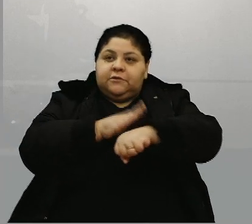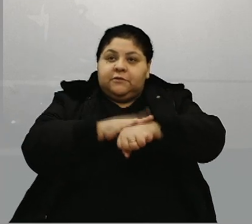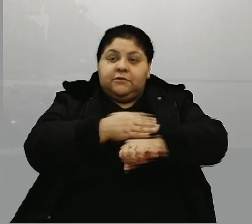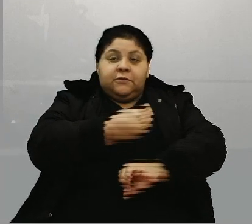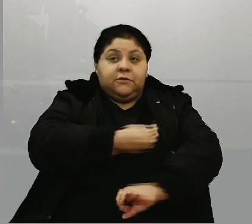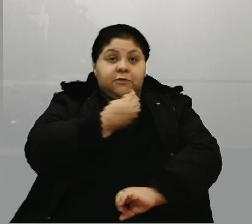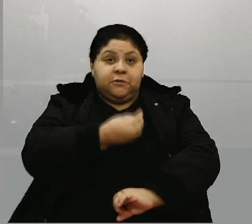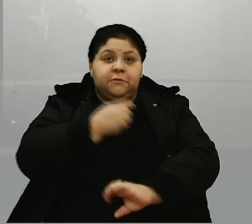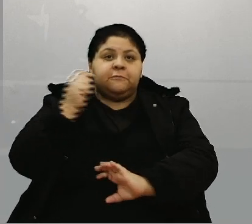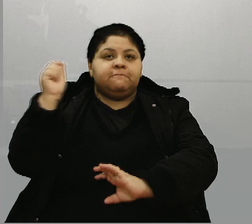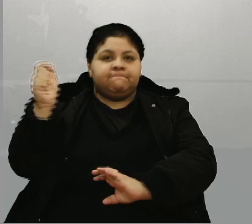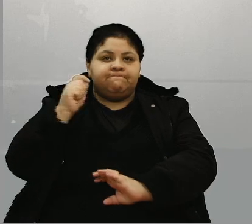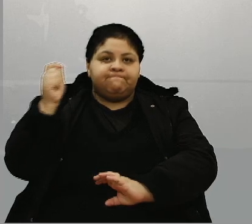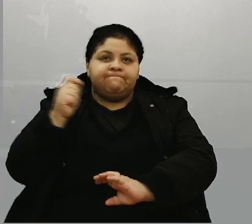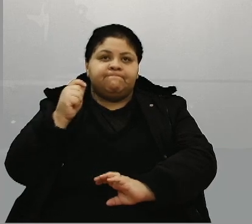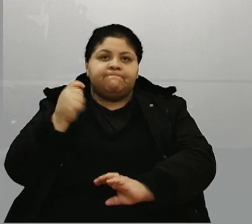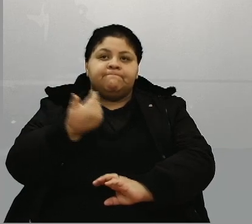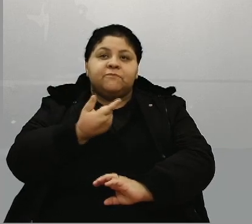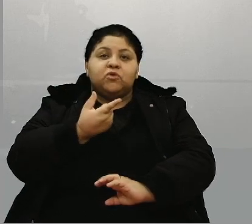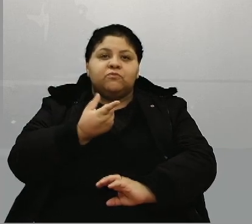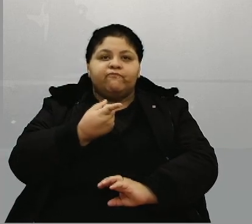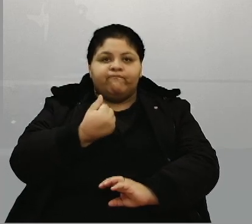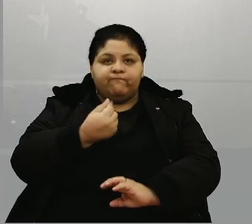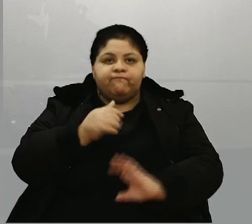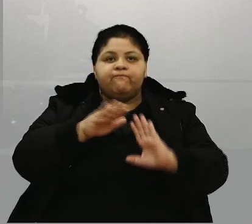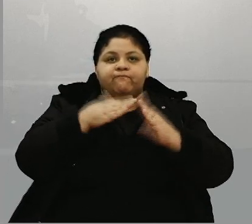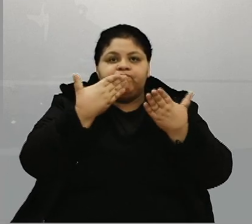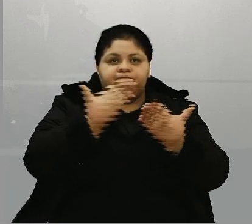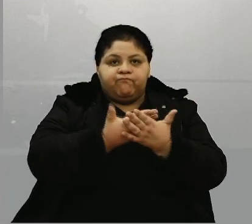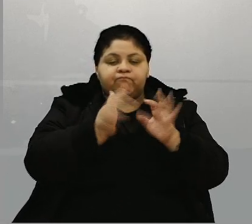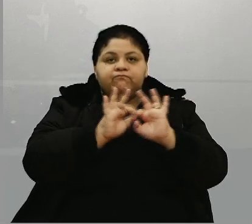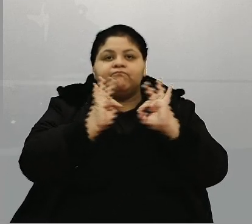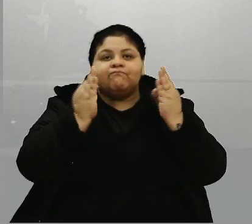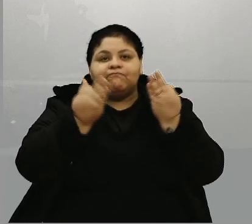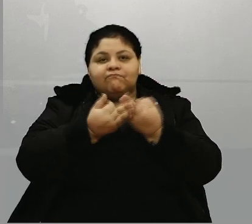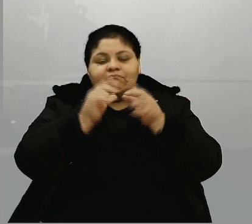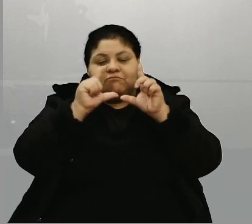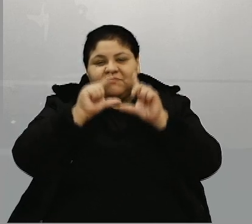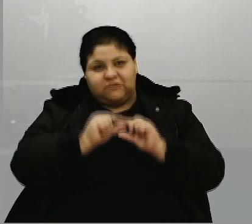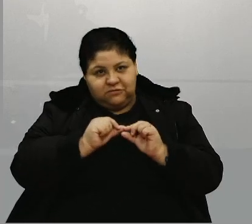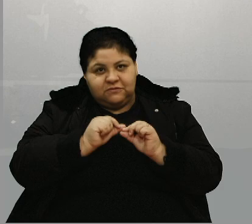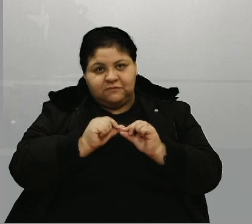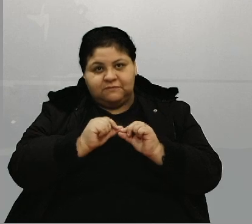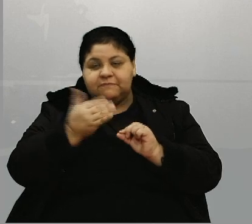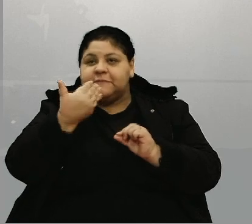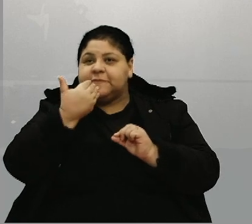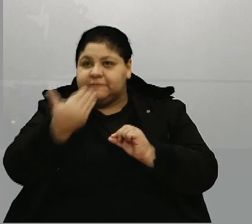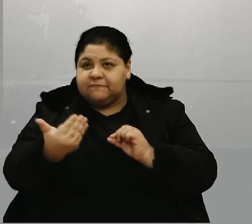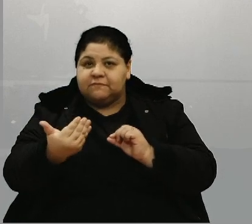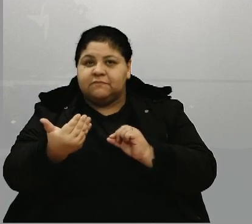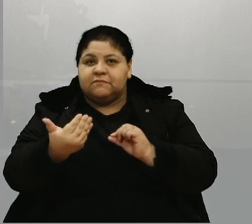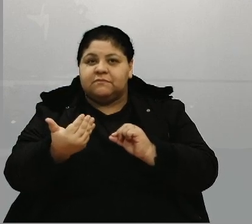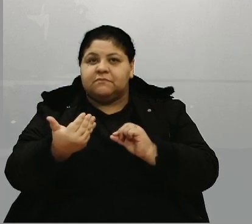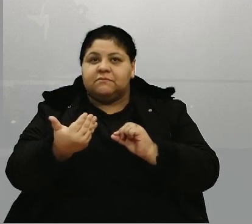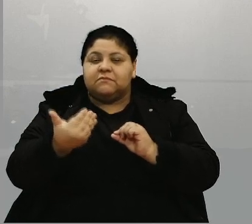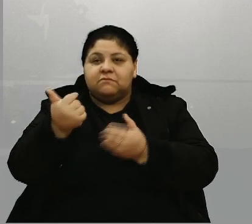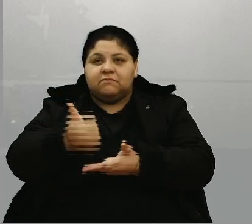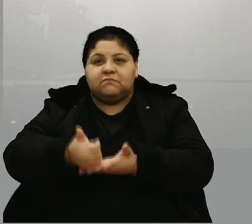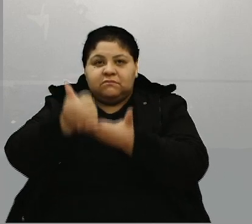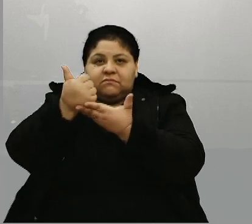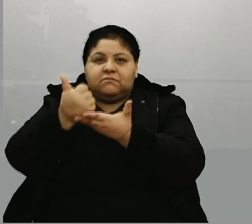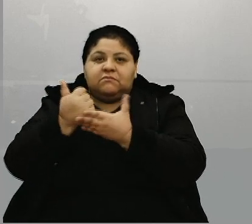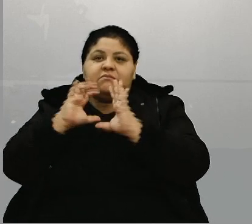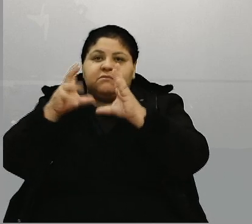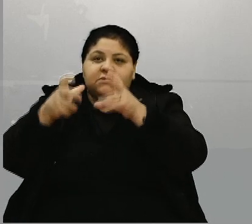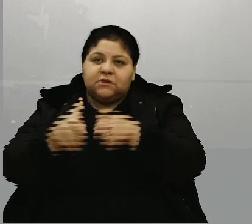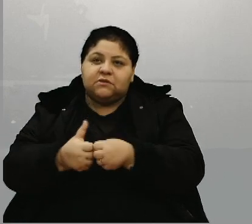no Rio Grande do Sul, os recursos financeiros da escola e das famílias estão escassos. Solicitamos, portanto, a colaboração de todos